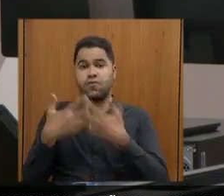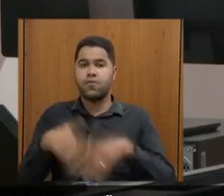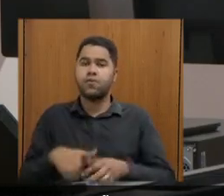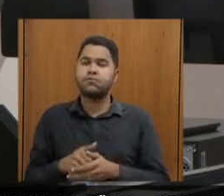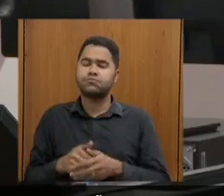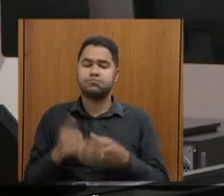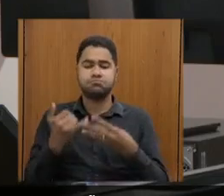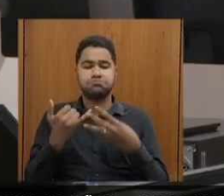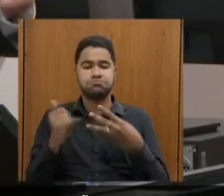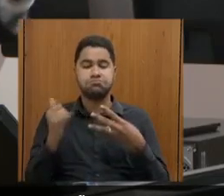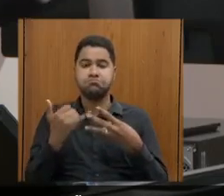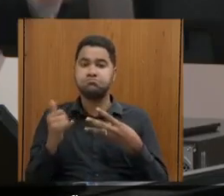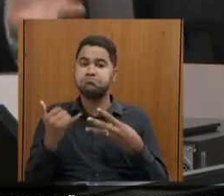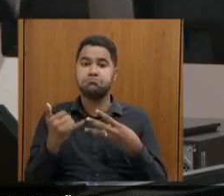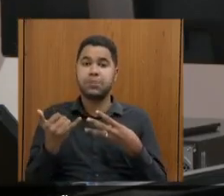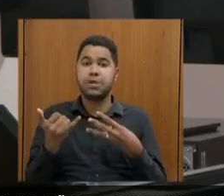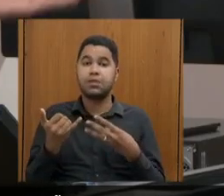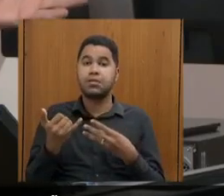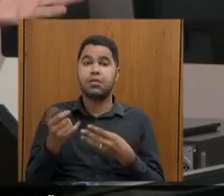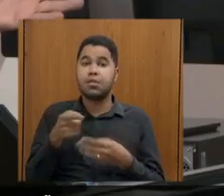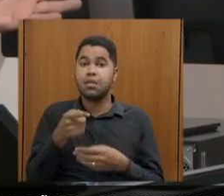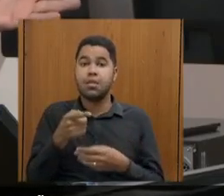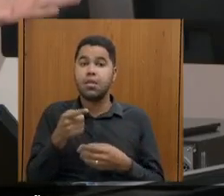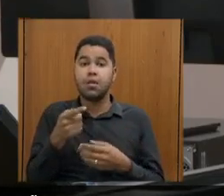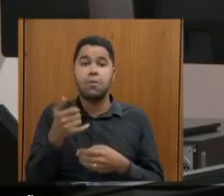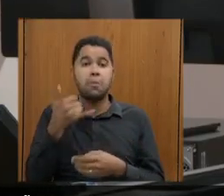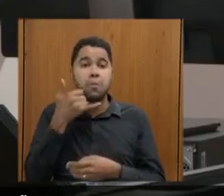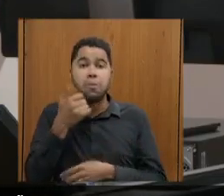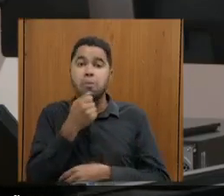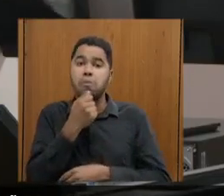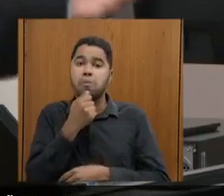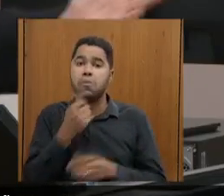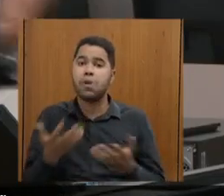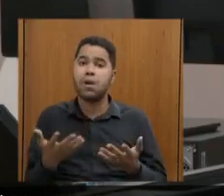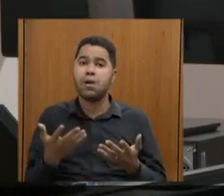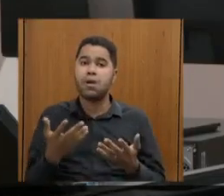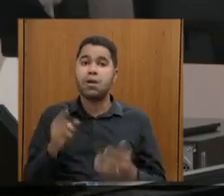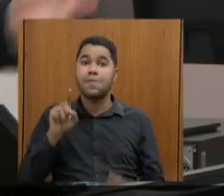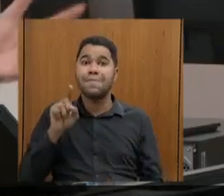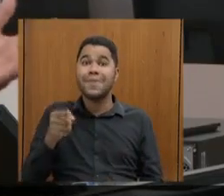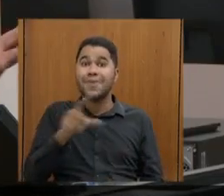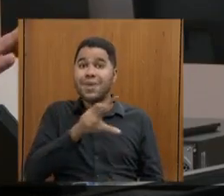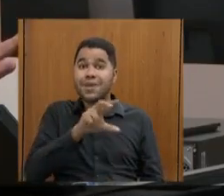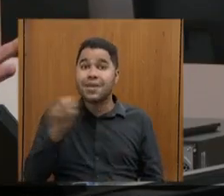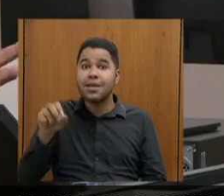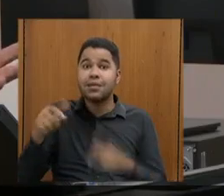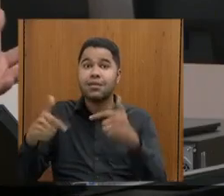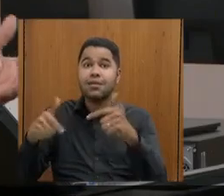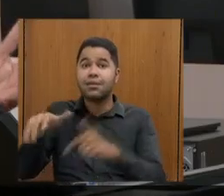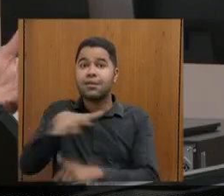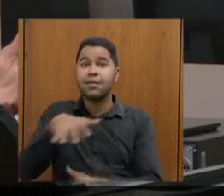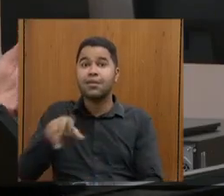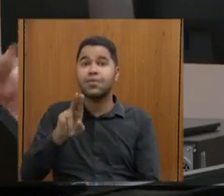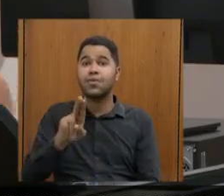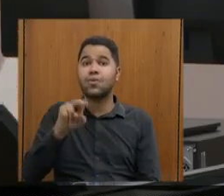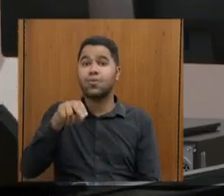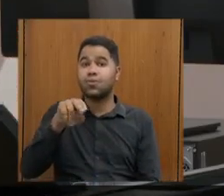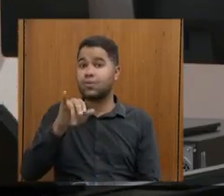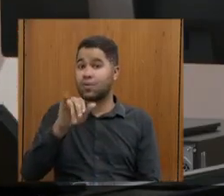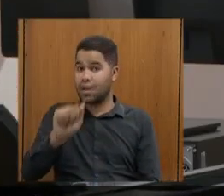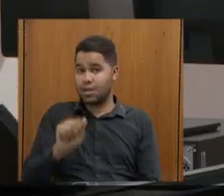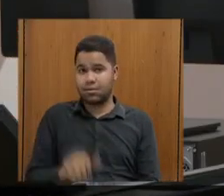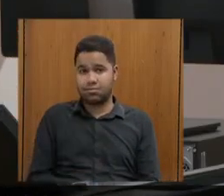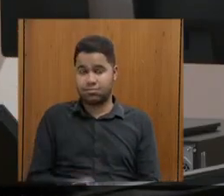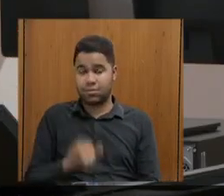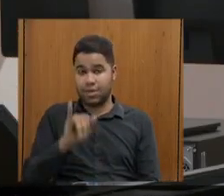pessoal da Cemig não atendia essa pessoa que ia gerar 1.500 empregos Ali na beira de Unaí né